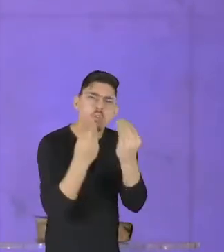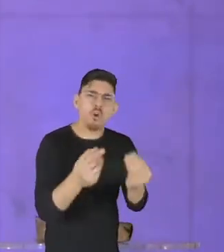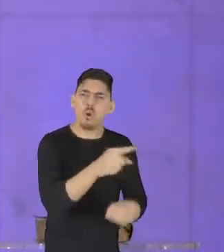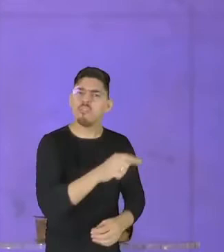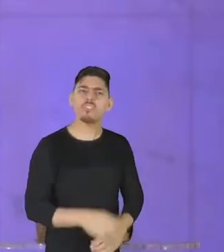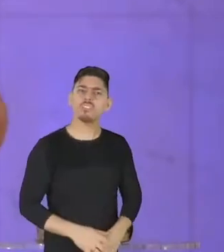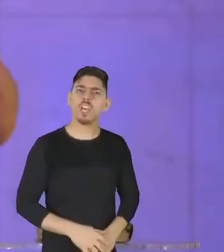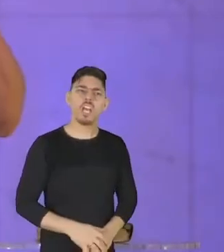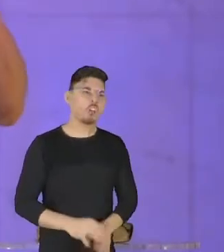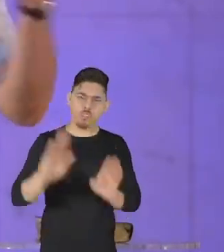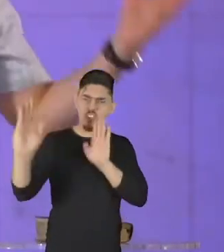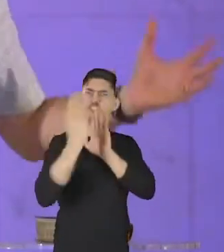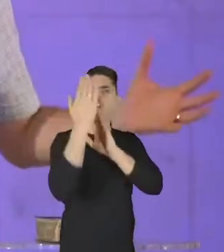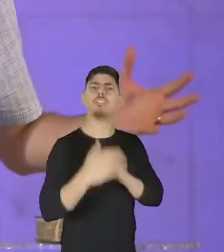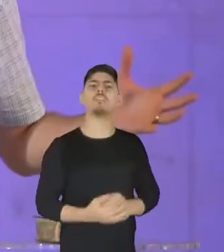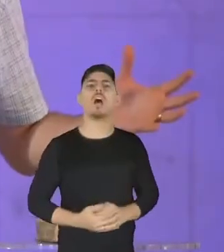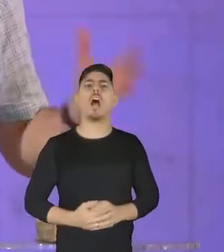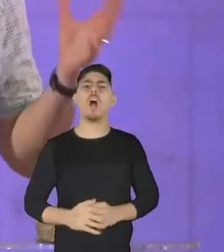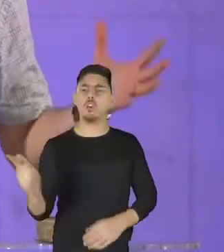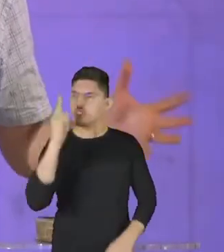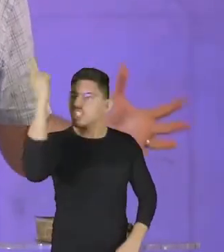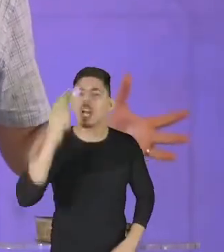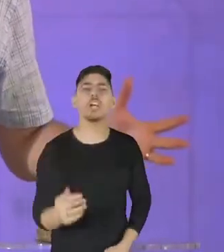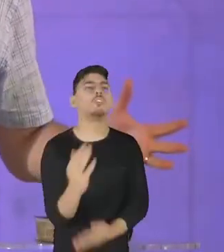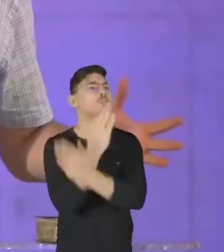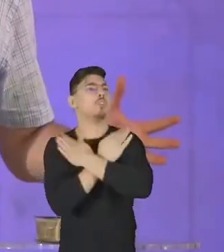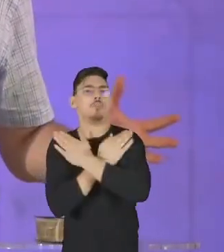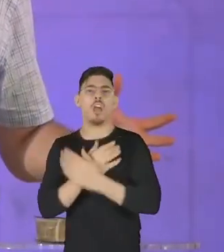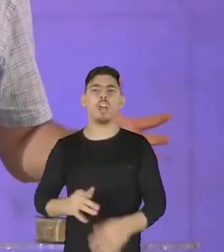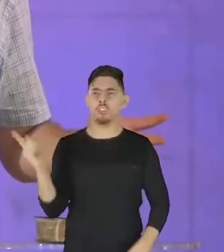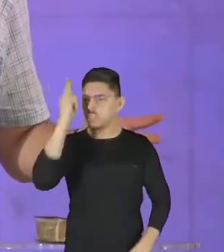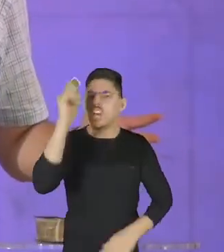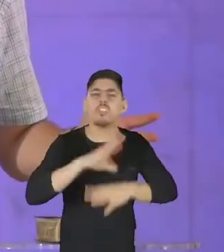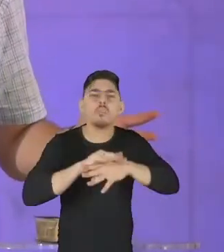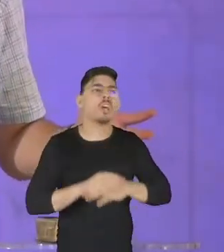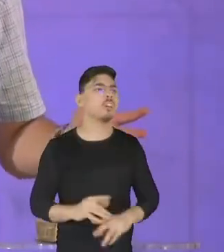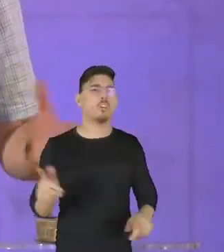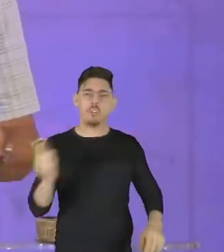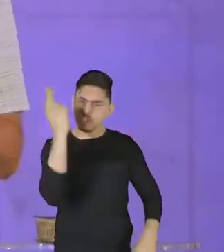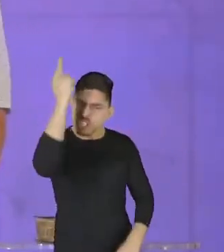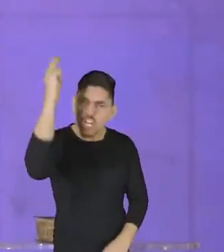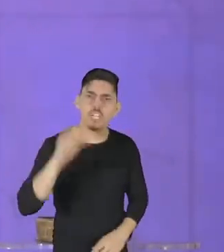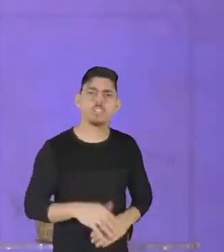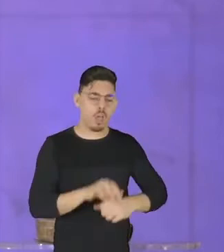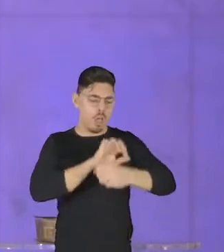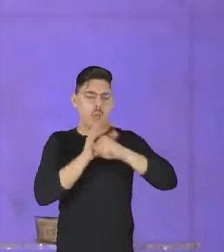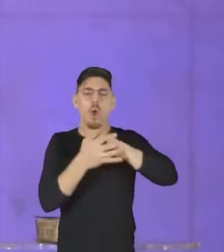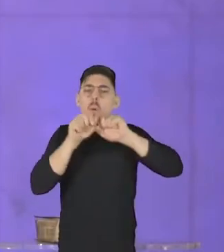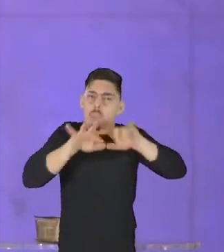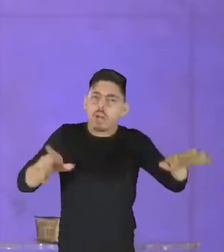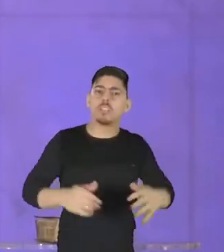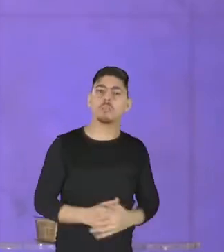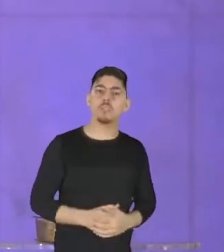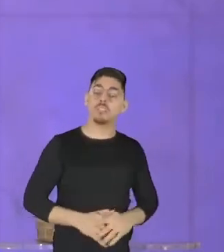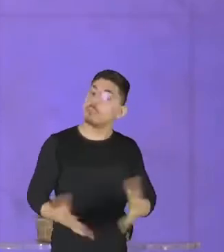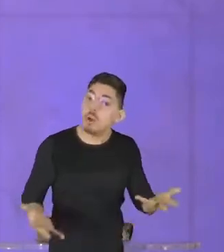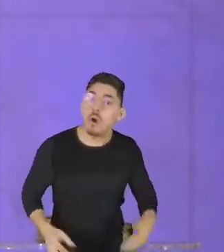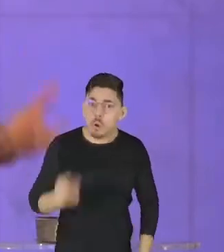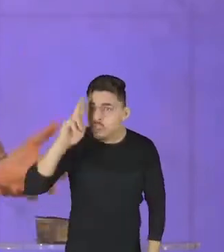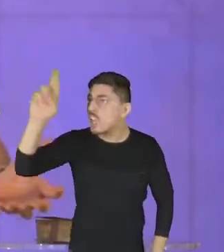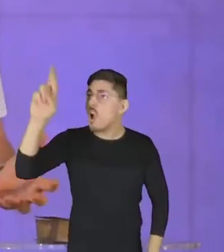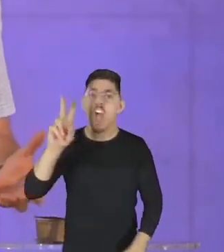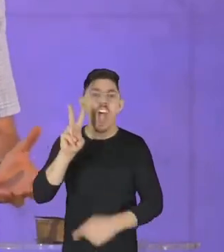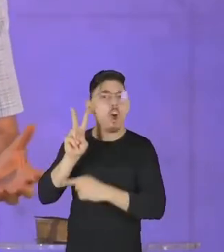desemprego, o gigante da doença, o gigante da pandemia, como assim você não vai conseguir lidar? O Senhor, Ele é por nós. O Senhor